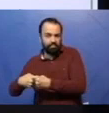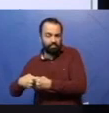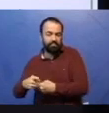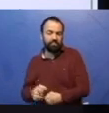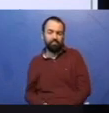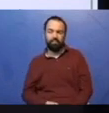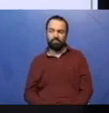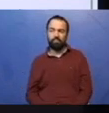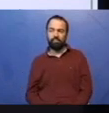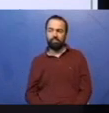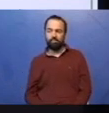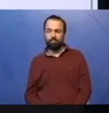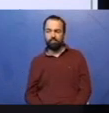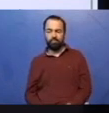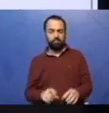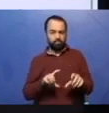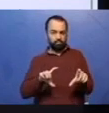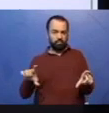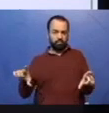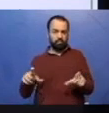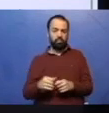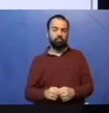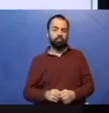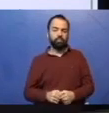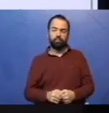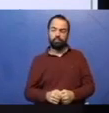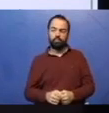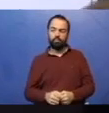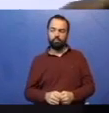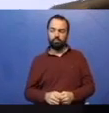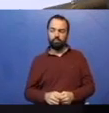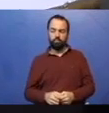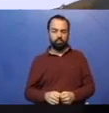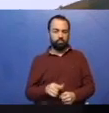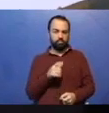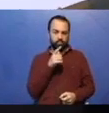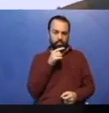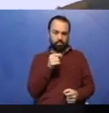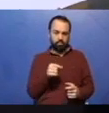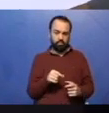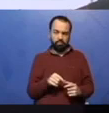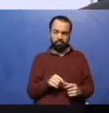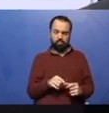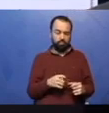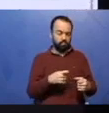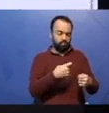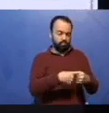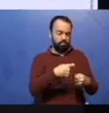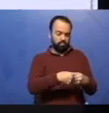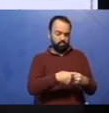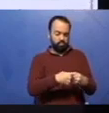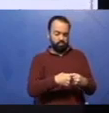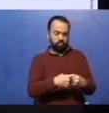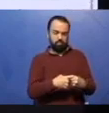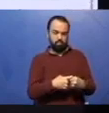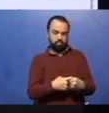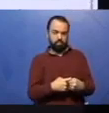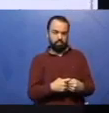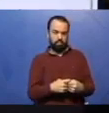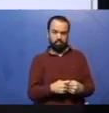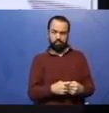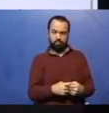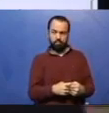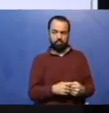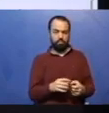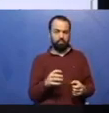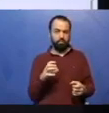sólido. E o último, a água no estado sólido, quando ela